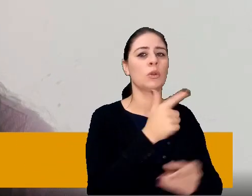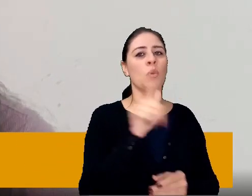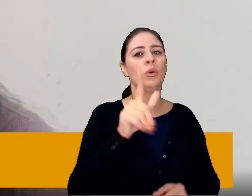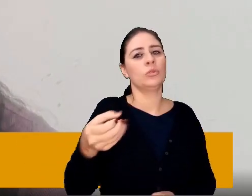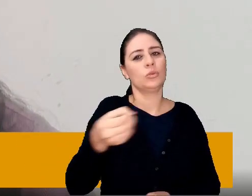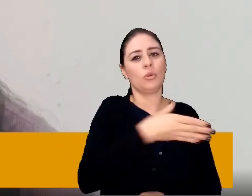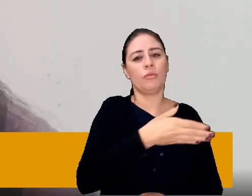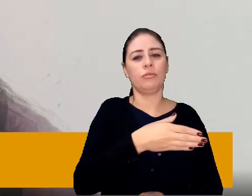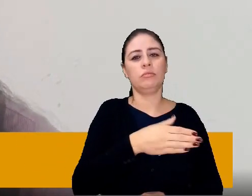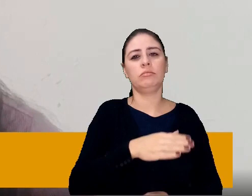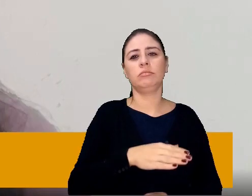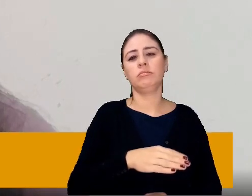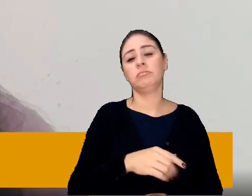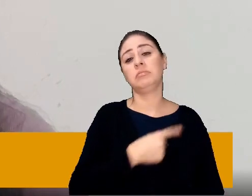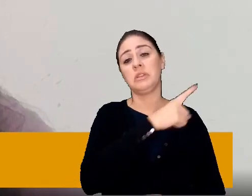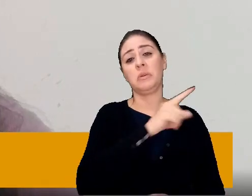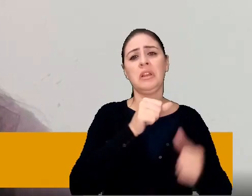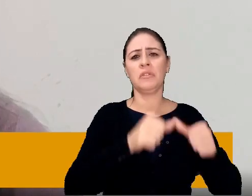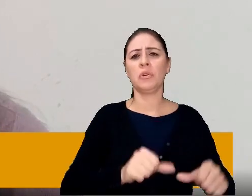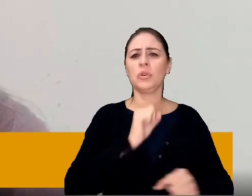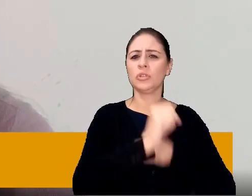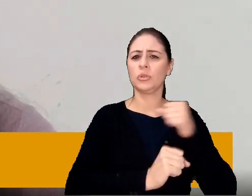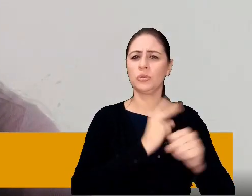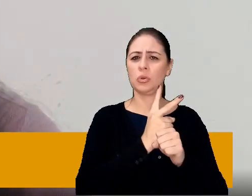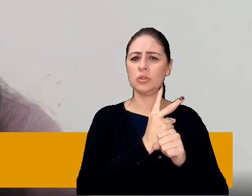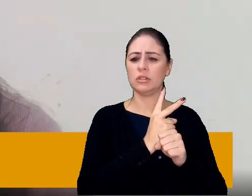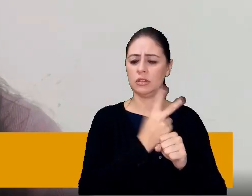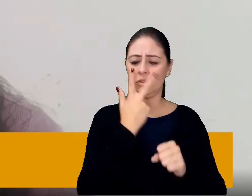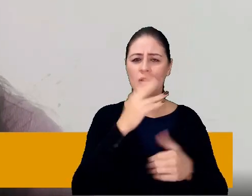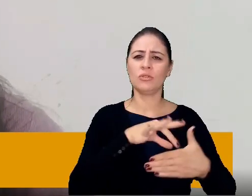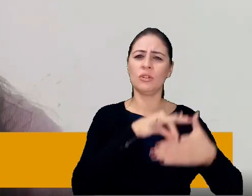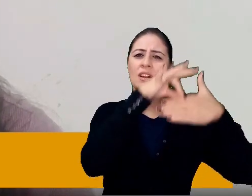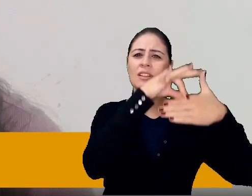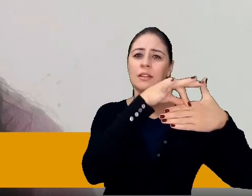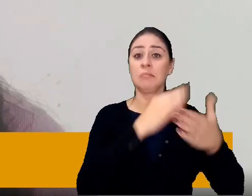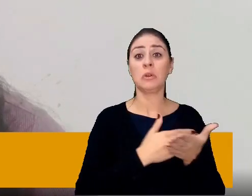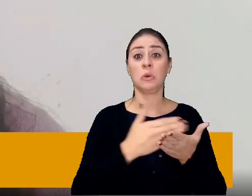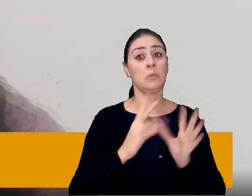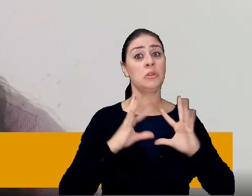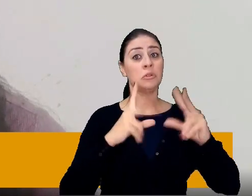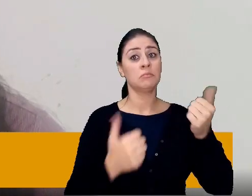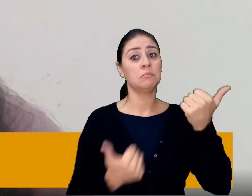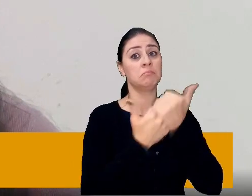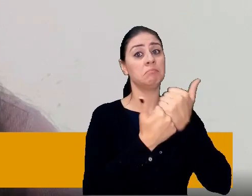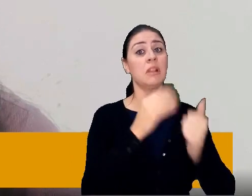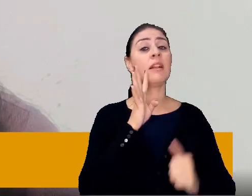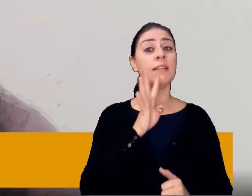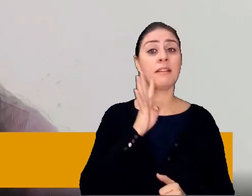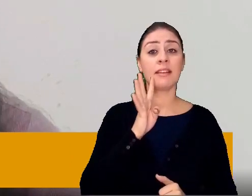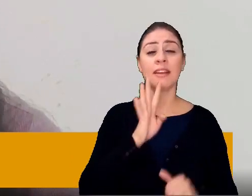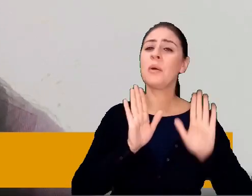tinha elegido outro representante. Então, esse outro cacique ficou como cacique 2 anos aqui na aldeia